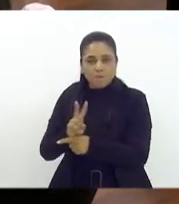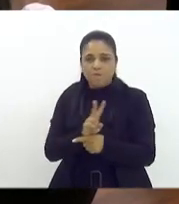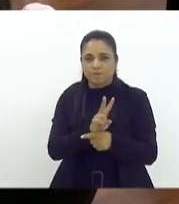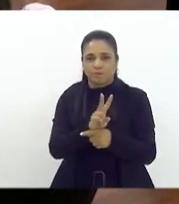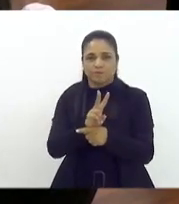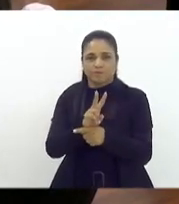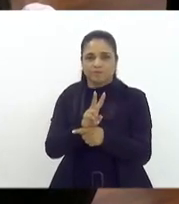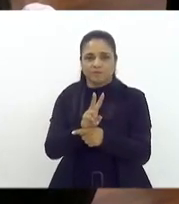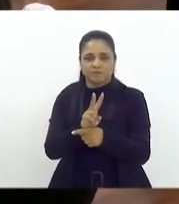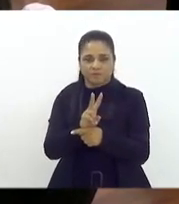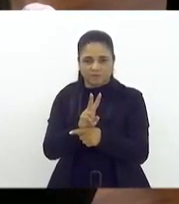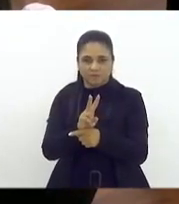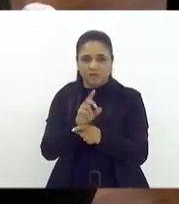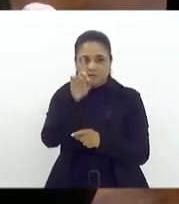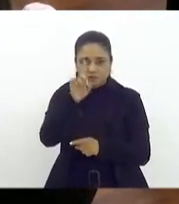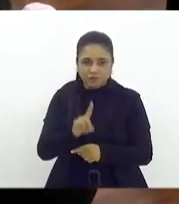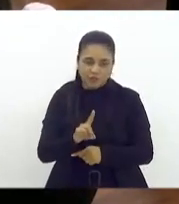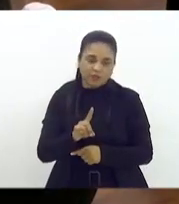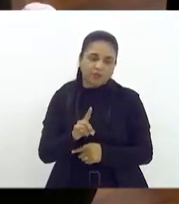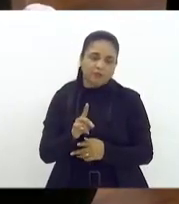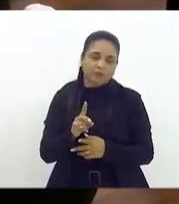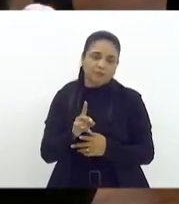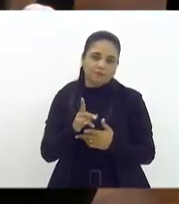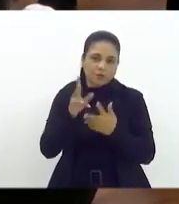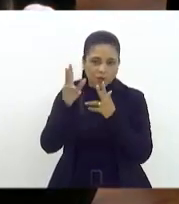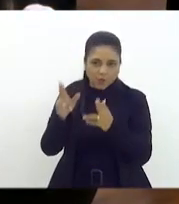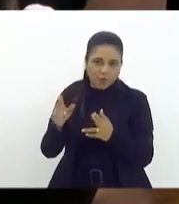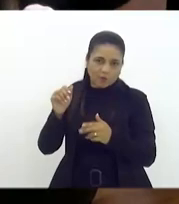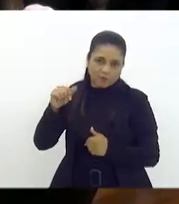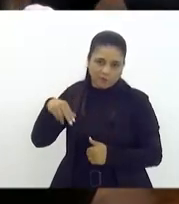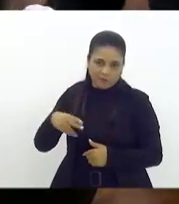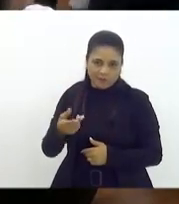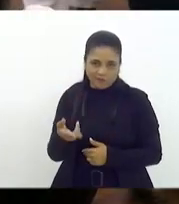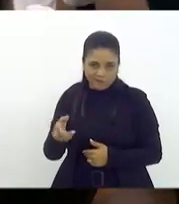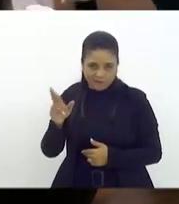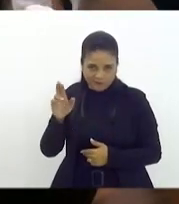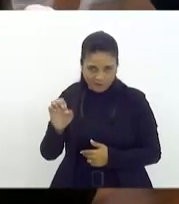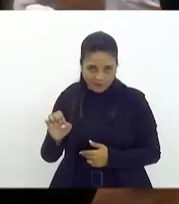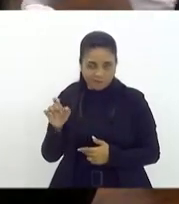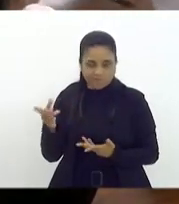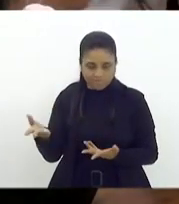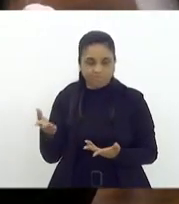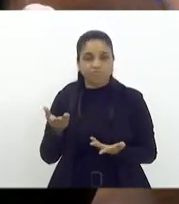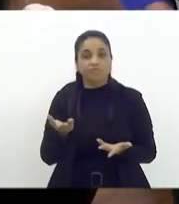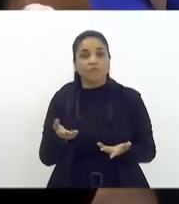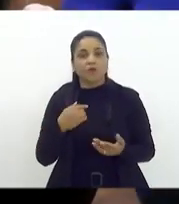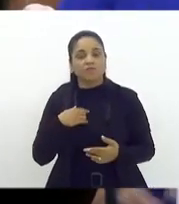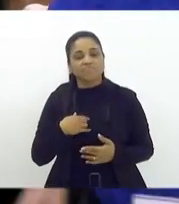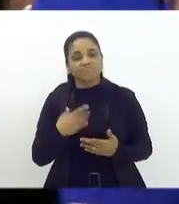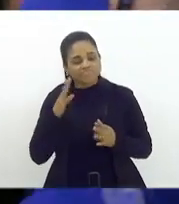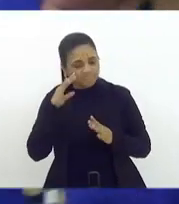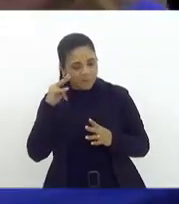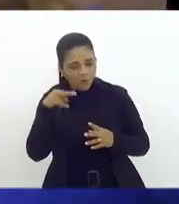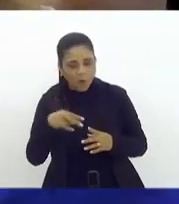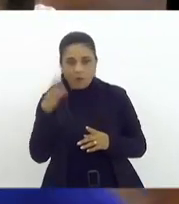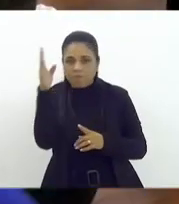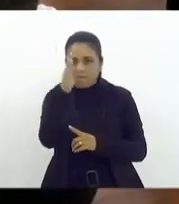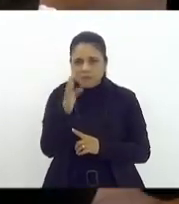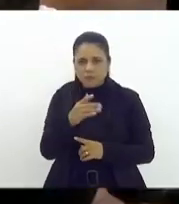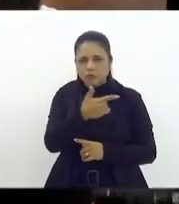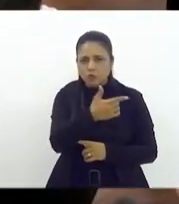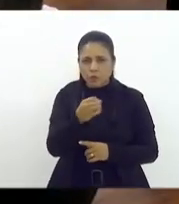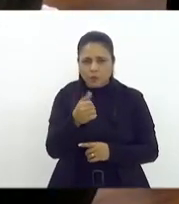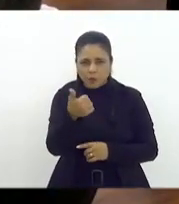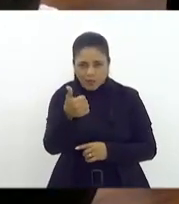esse no caso do André que Eu mencionei infelizmente quando a gente olha para o Brasil mesmo em 2015